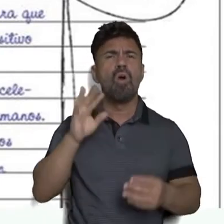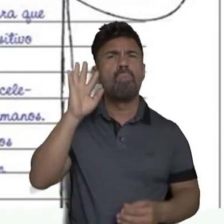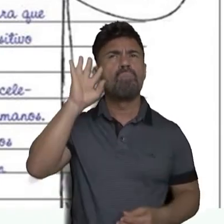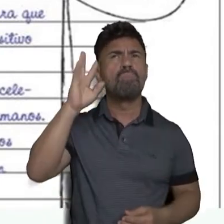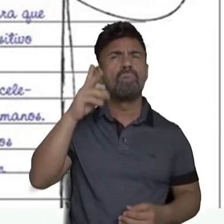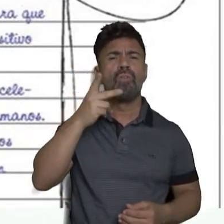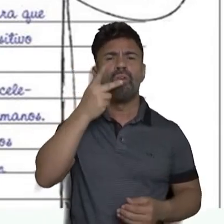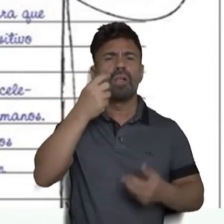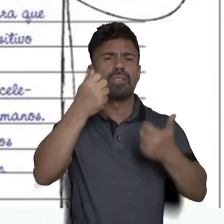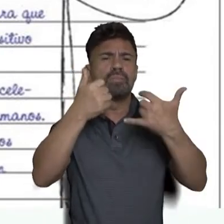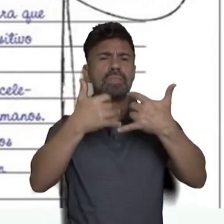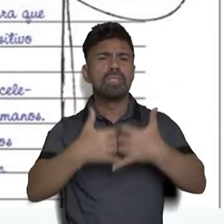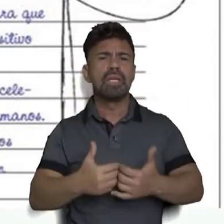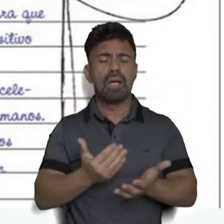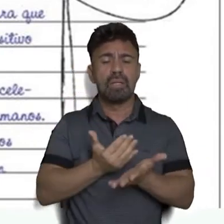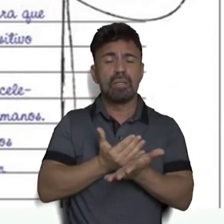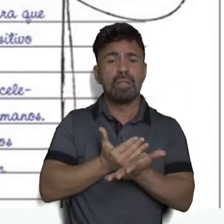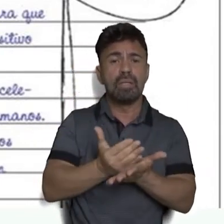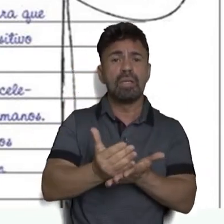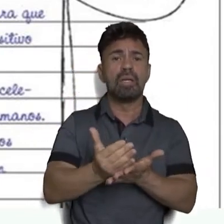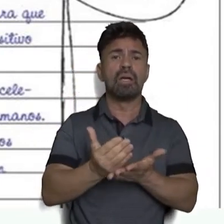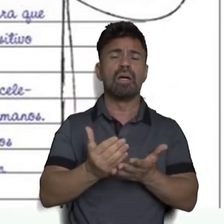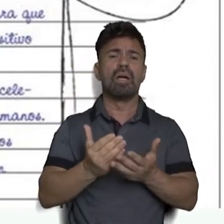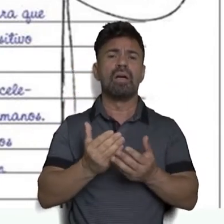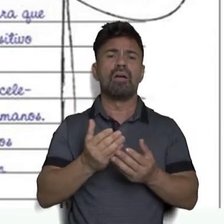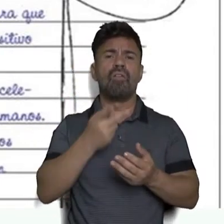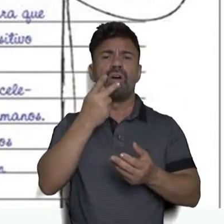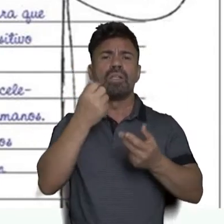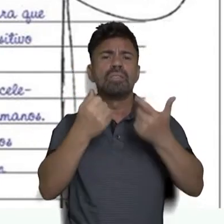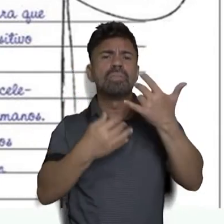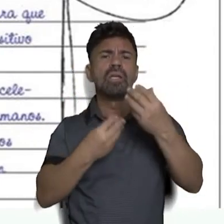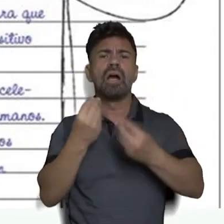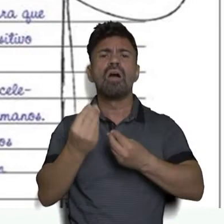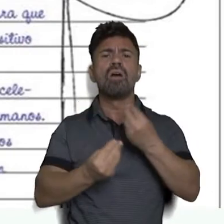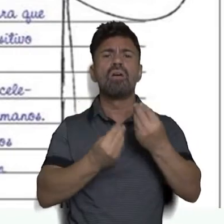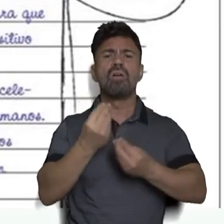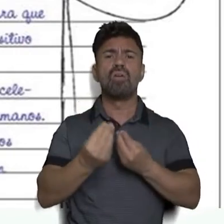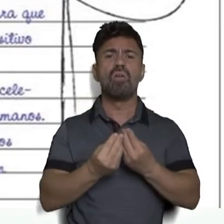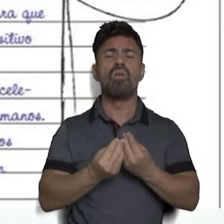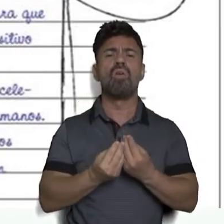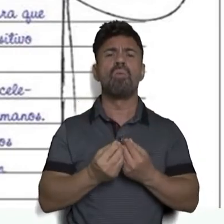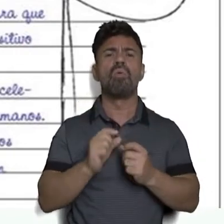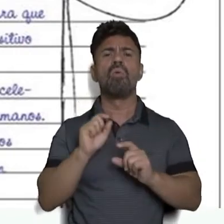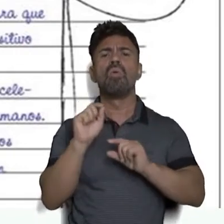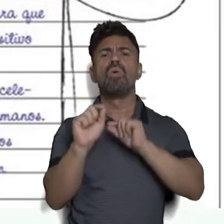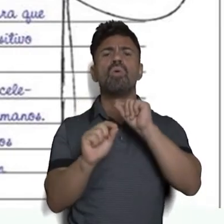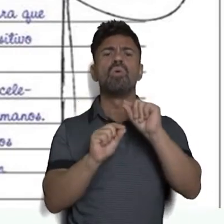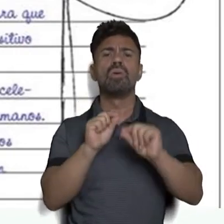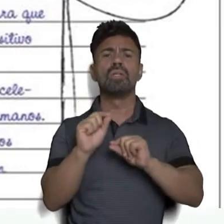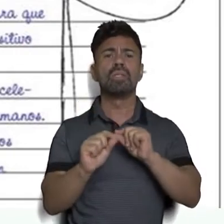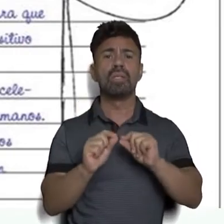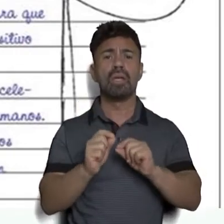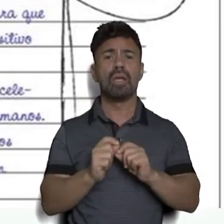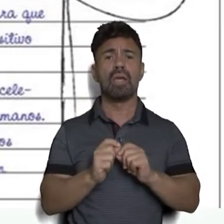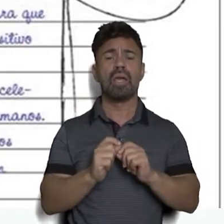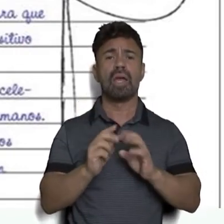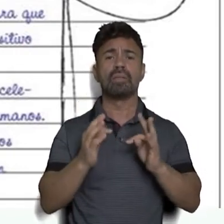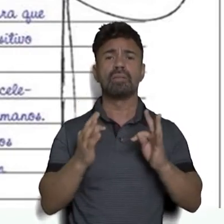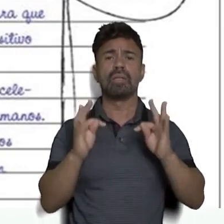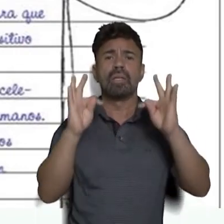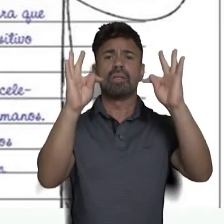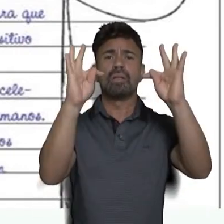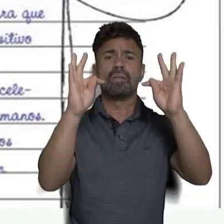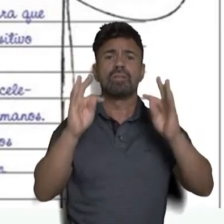Na introdução, ele vai comentar um pouquinho a respeito do que se trata, né? Tecnologia